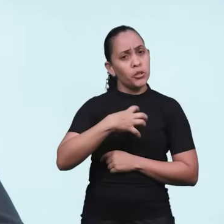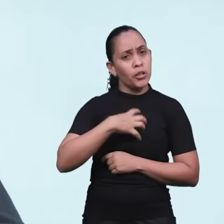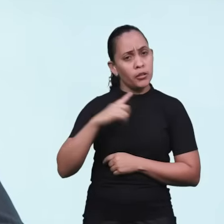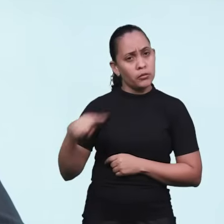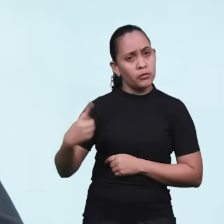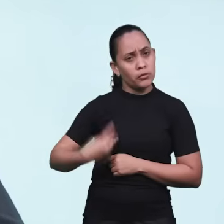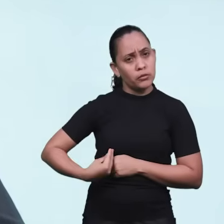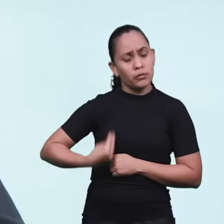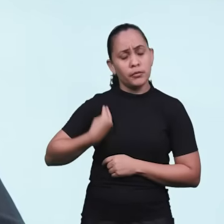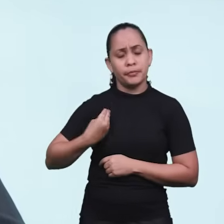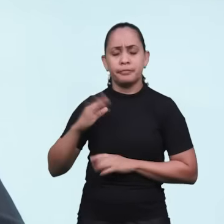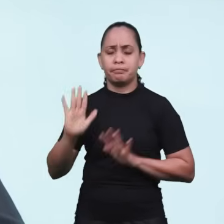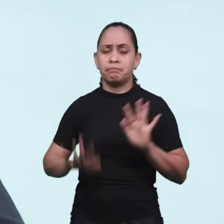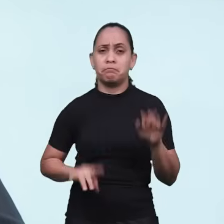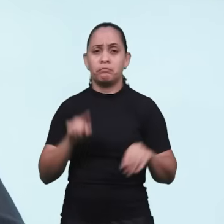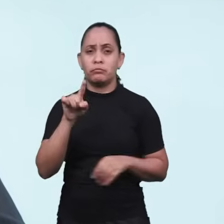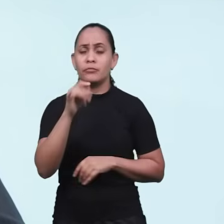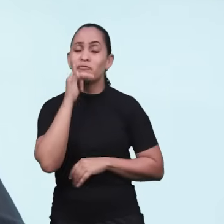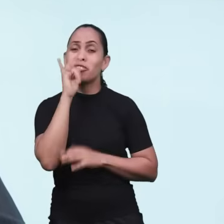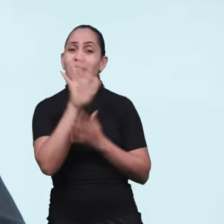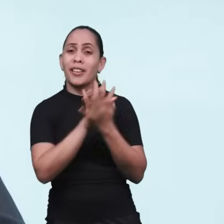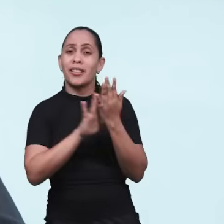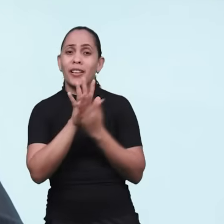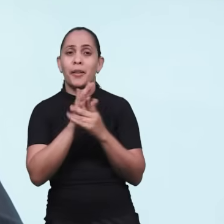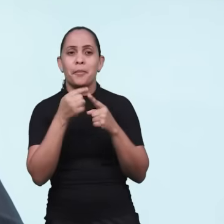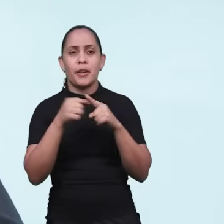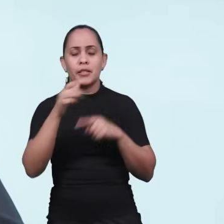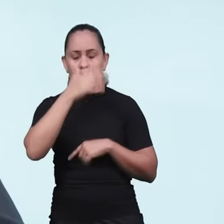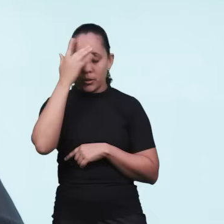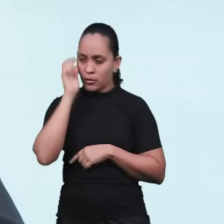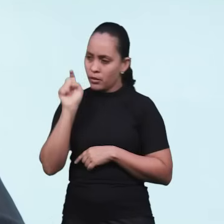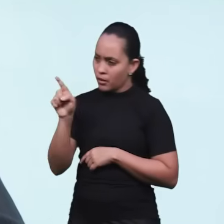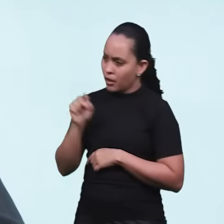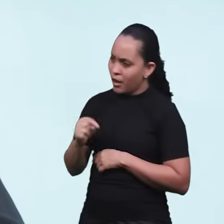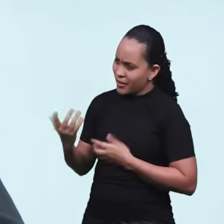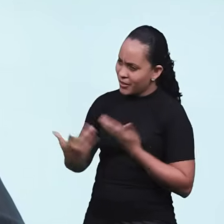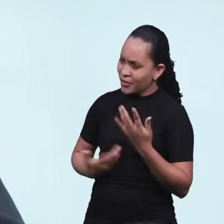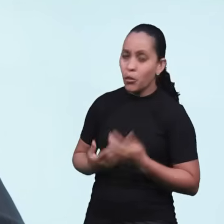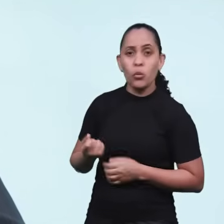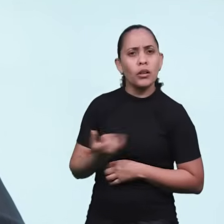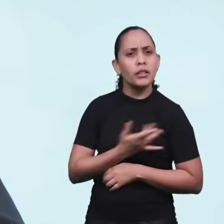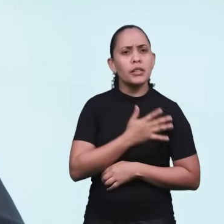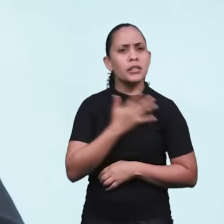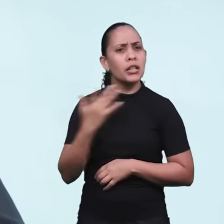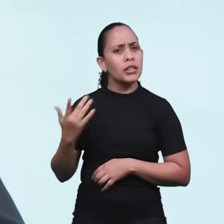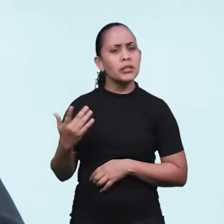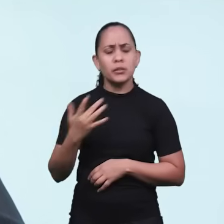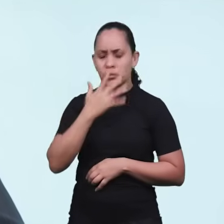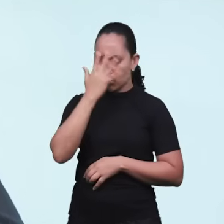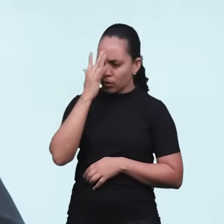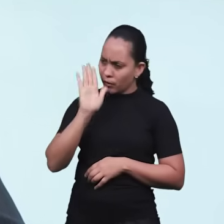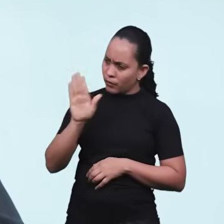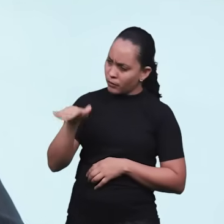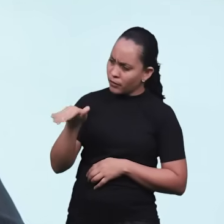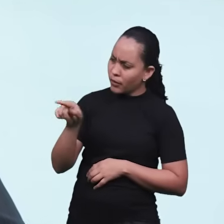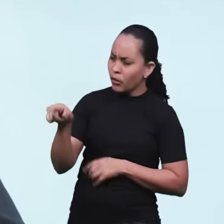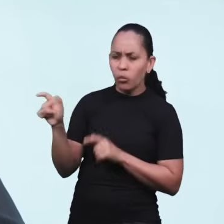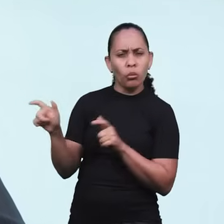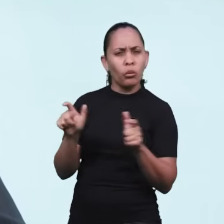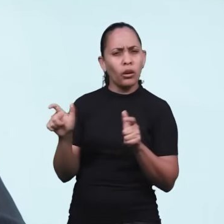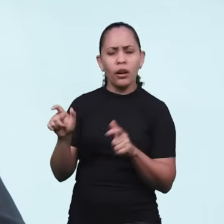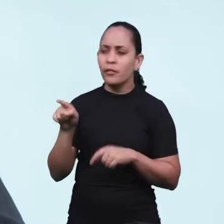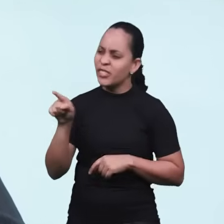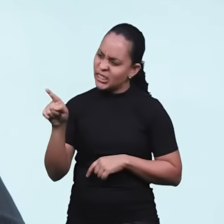nosso testemunho, porque tanto por palavra como por atos, né? Aquilo que vivemos, às vezes você não precisa dizer